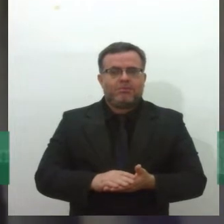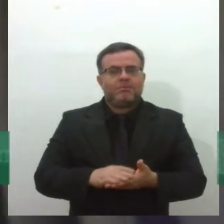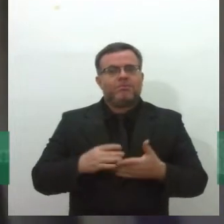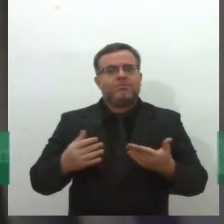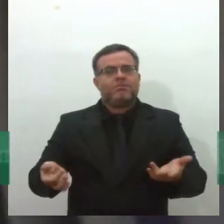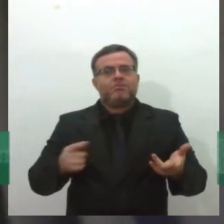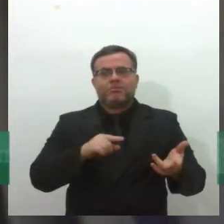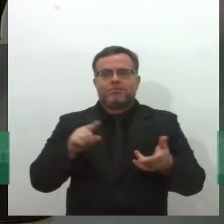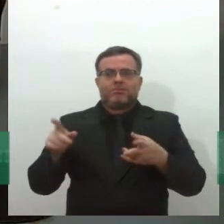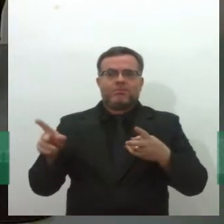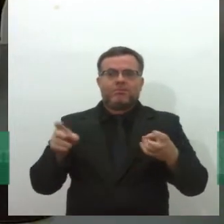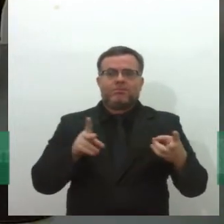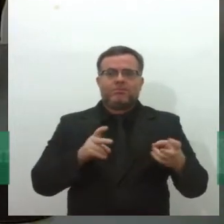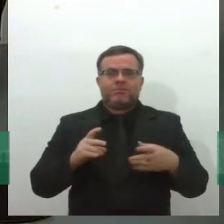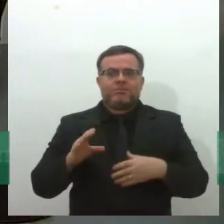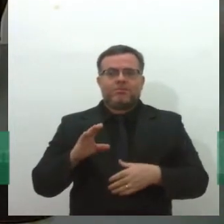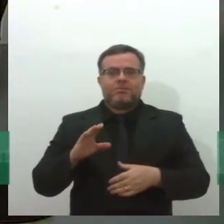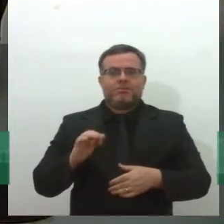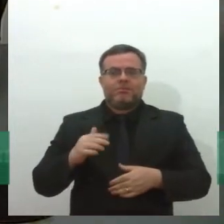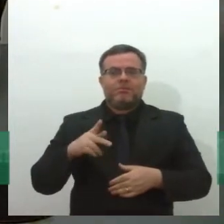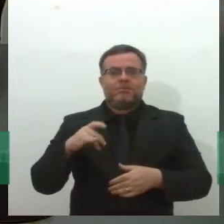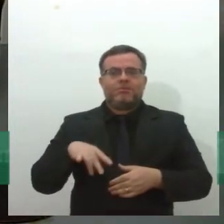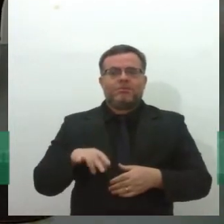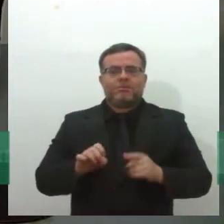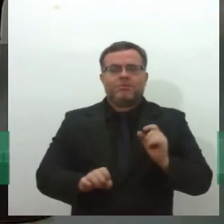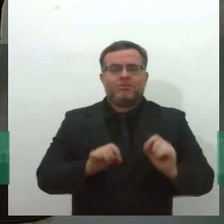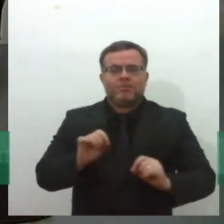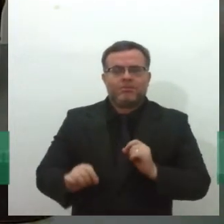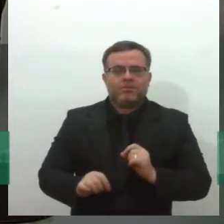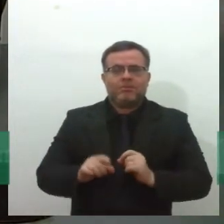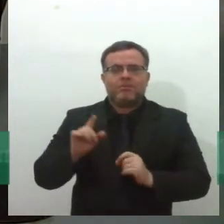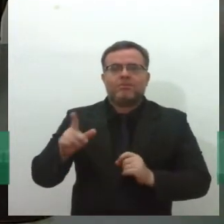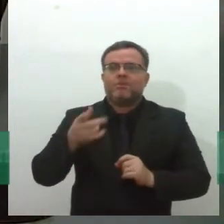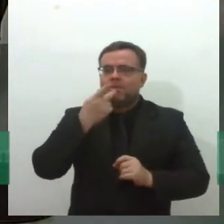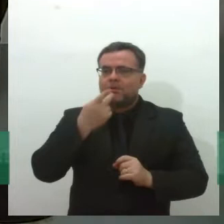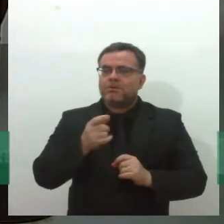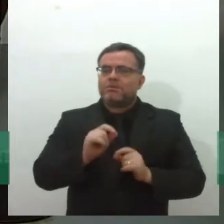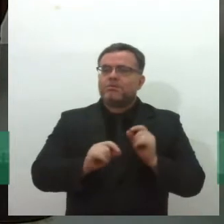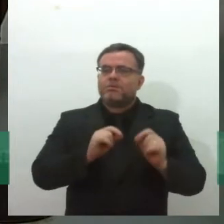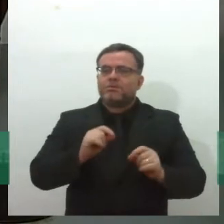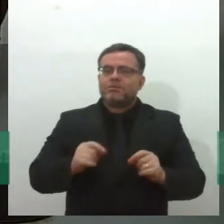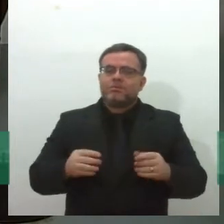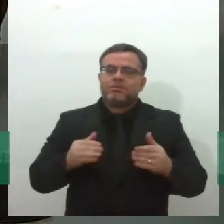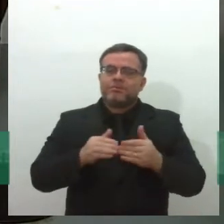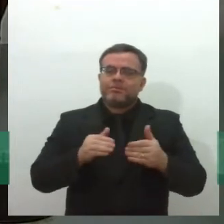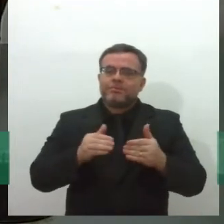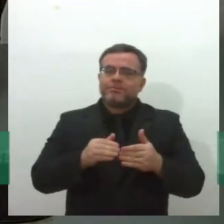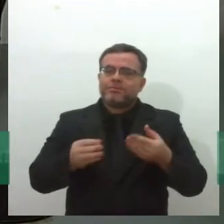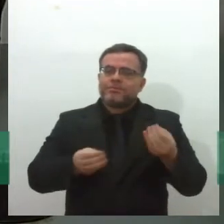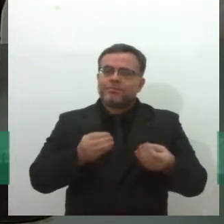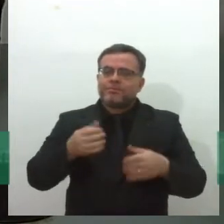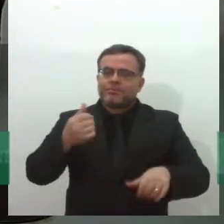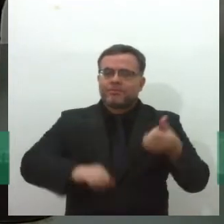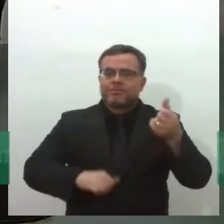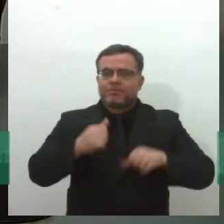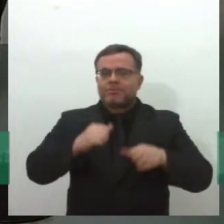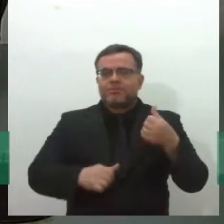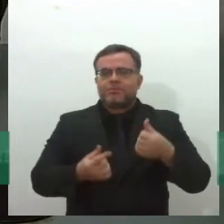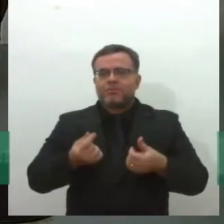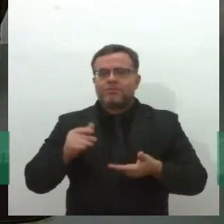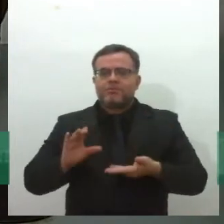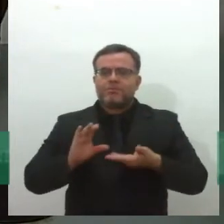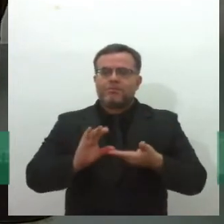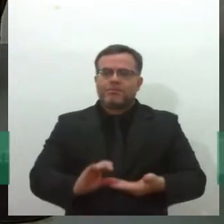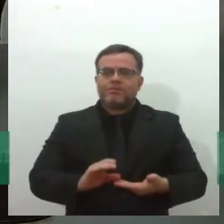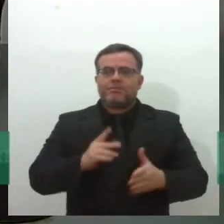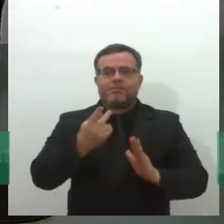visão da Carolina, na visão do Concefaz, né, como é que avalia essa questão do Fundo de Estabilização do